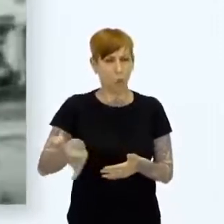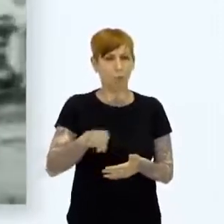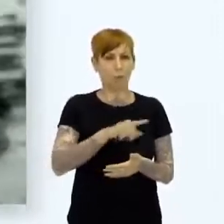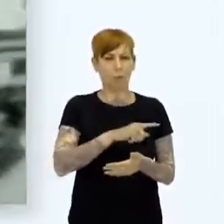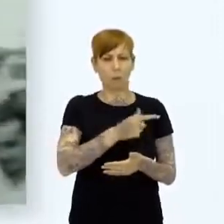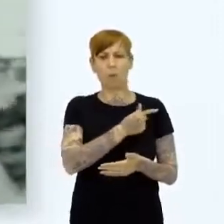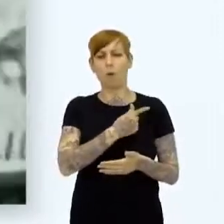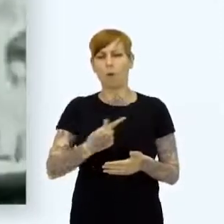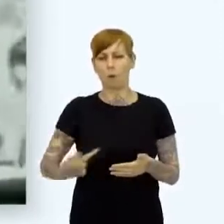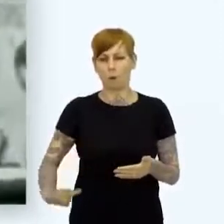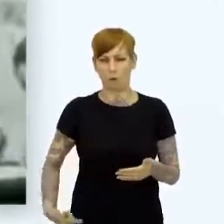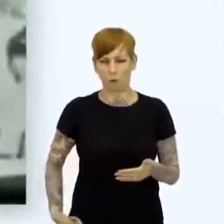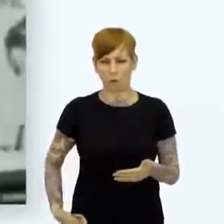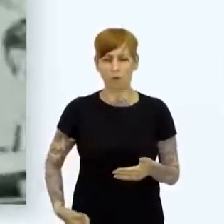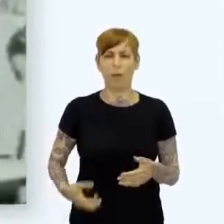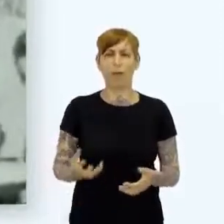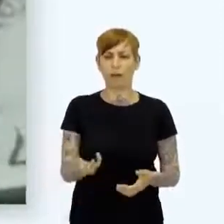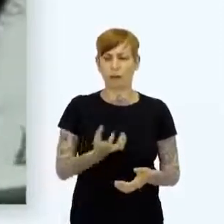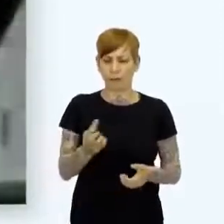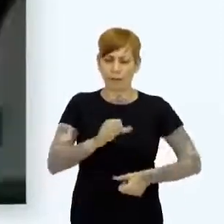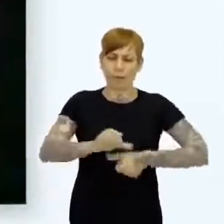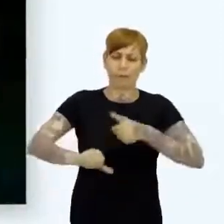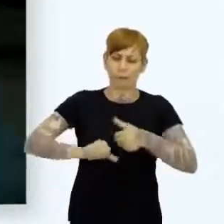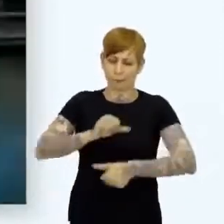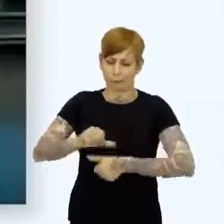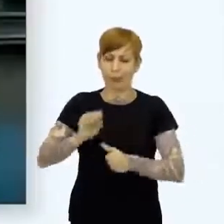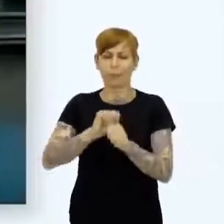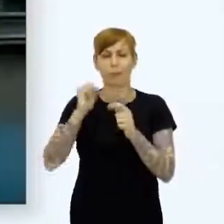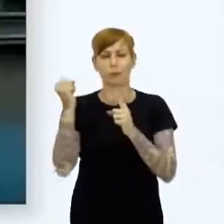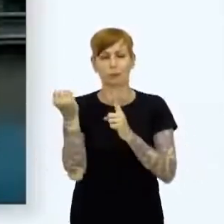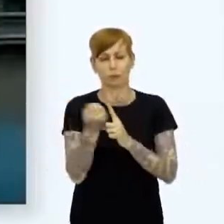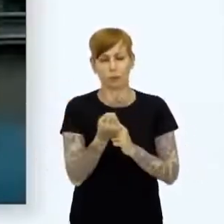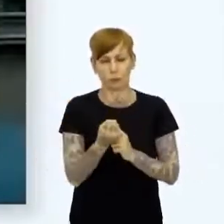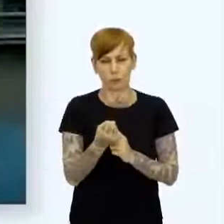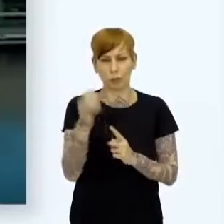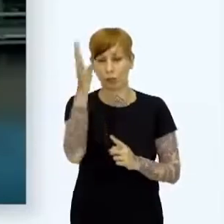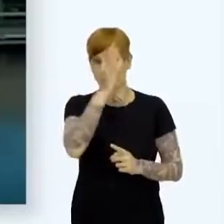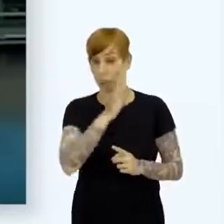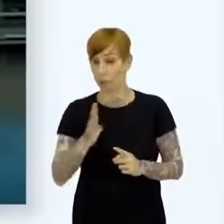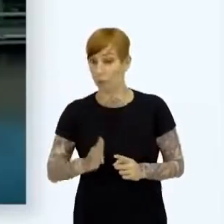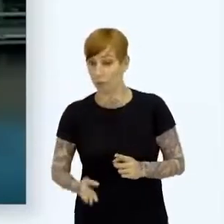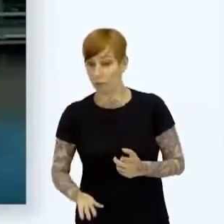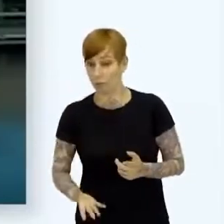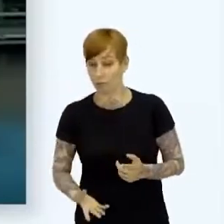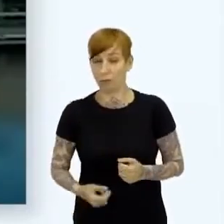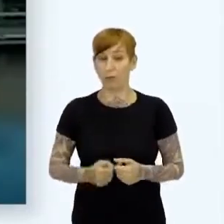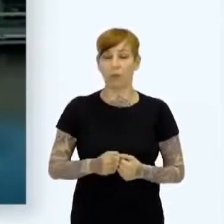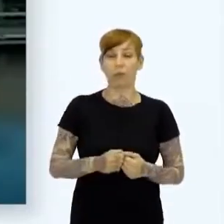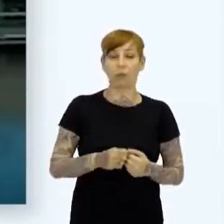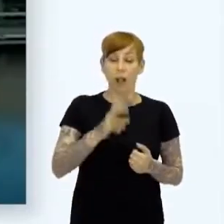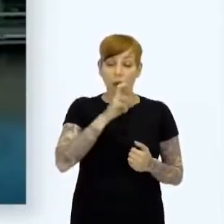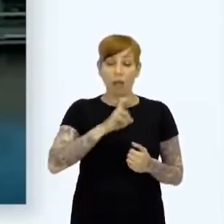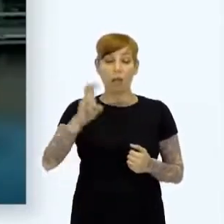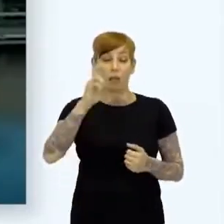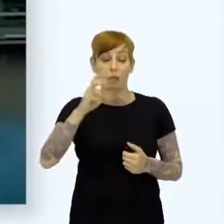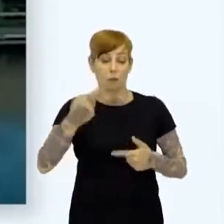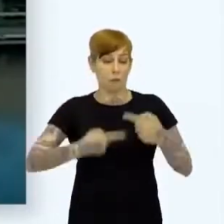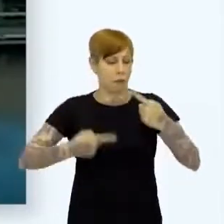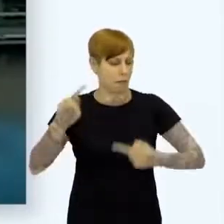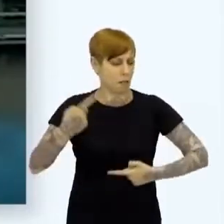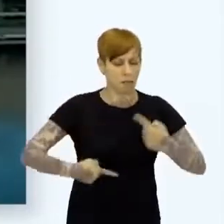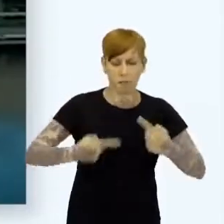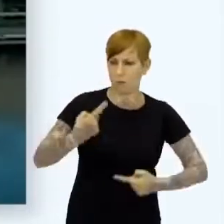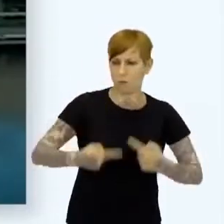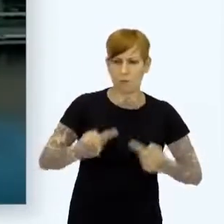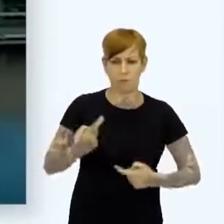forças pela reforma da sociedade brasileira. Os discursos inflamados no Rio de Janeiro ecoaram aqui em